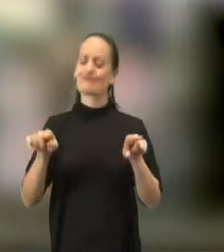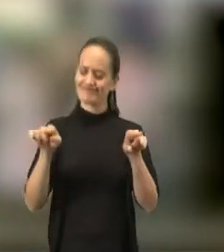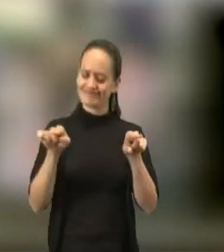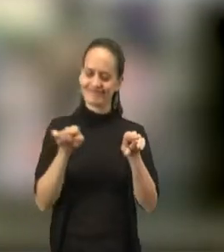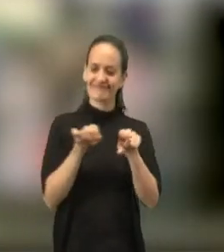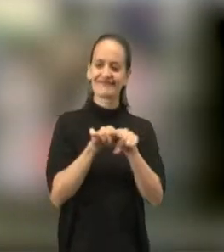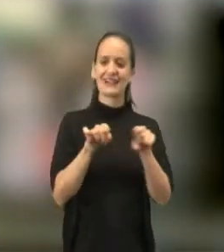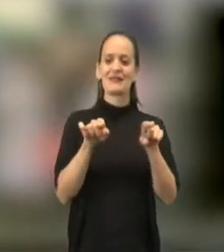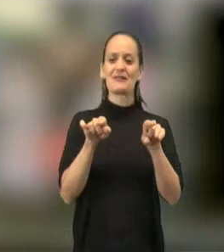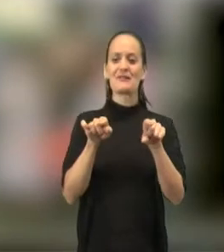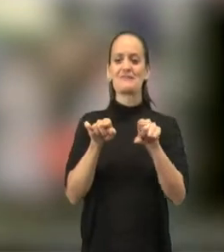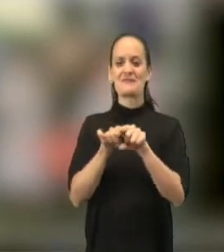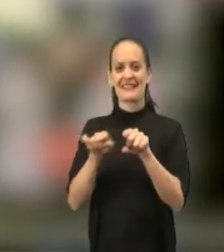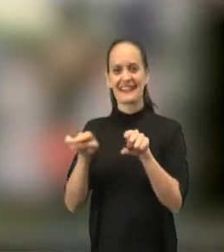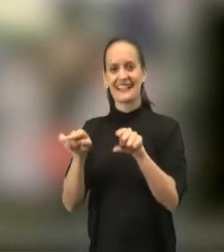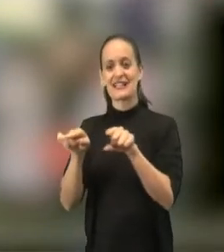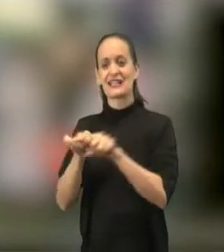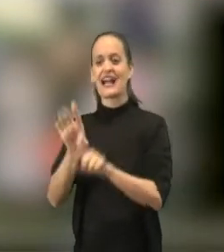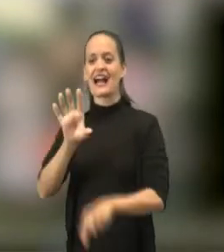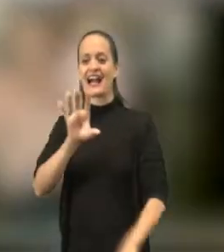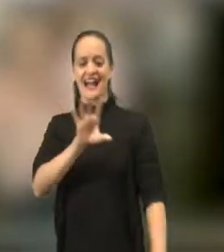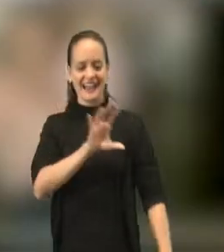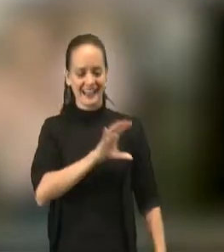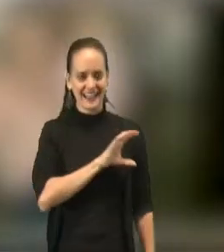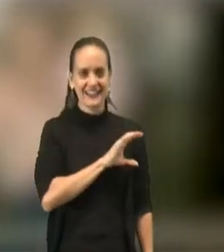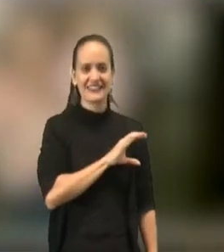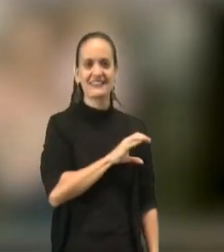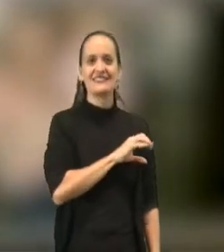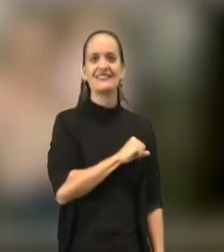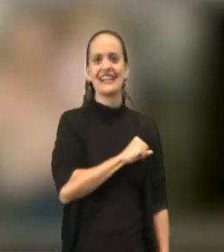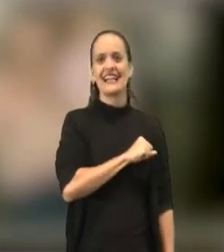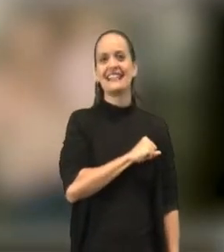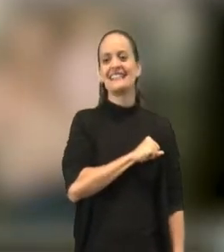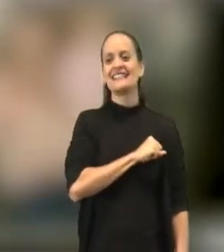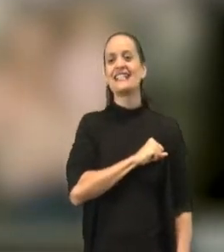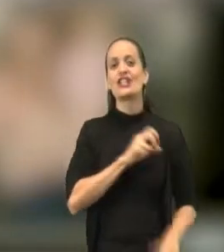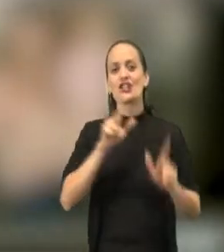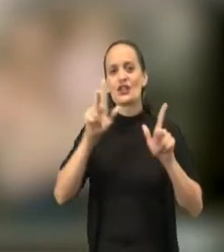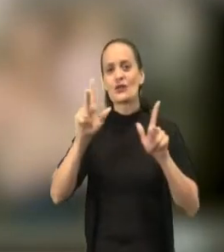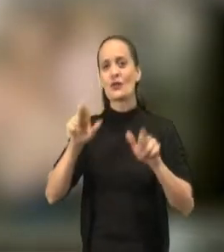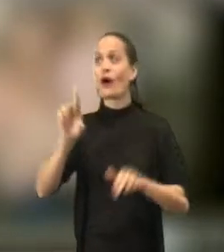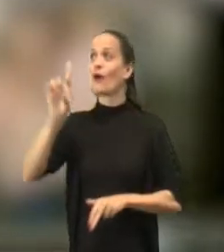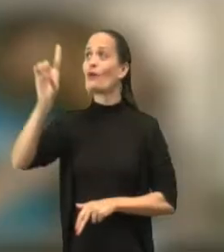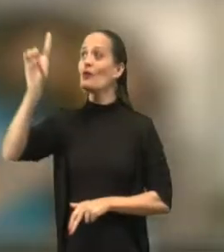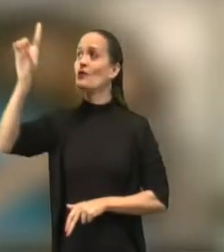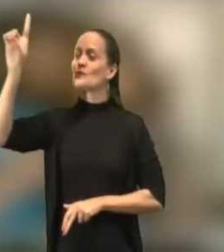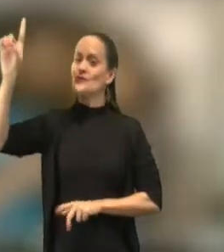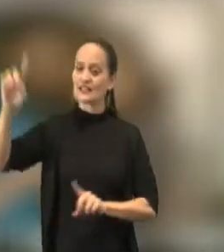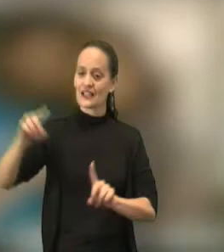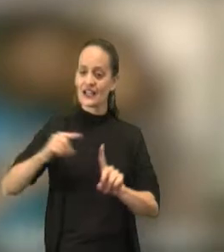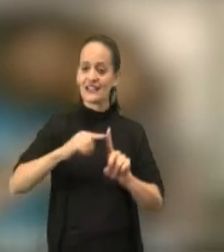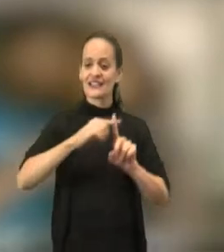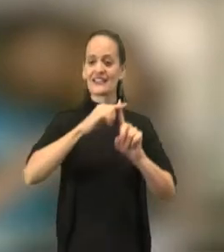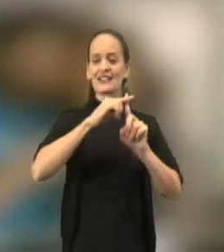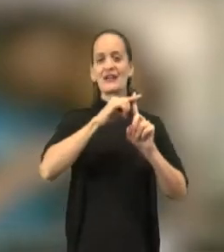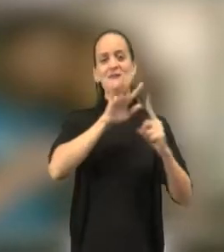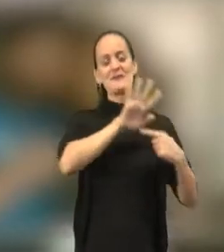então também amar como Ele na cruz